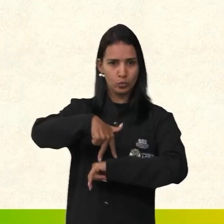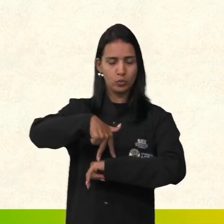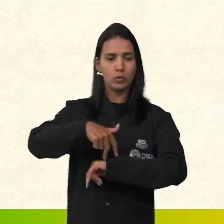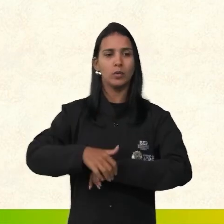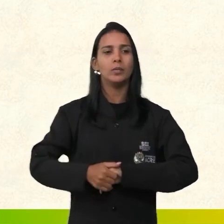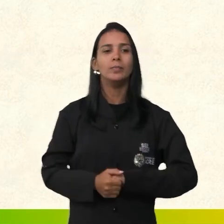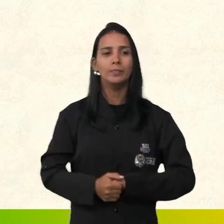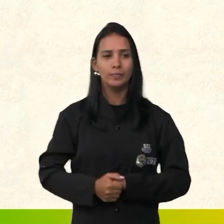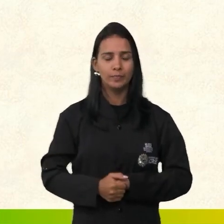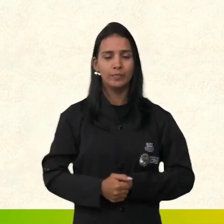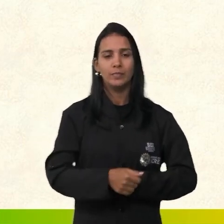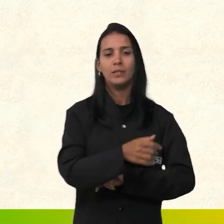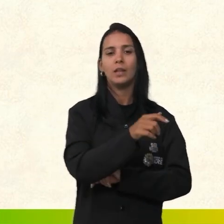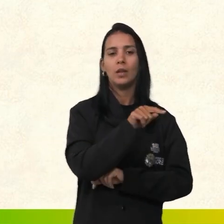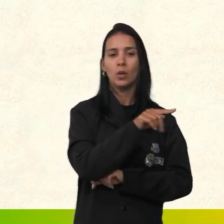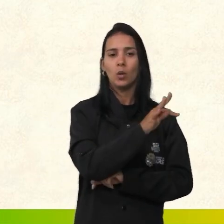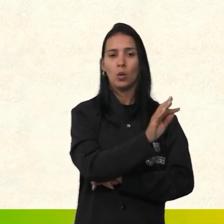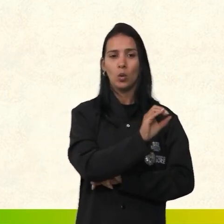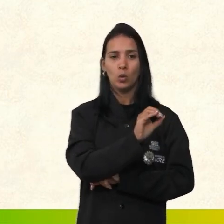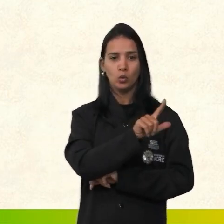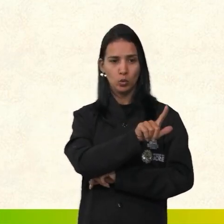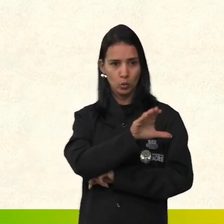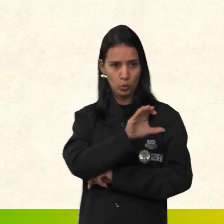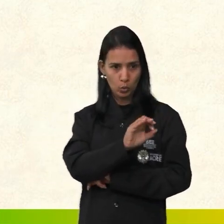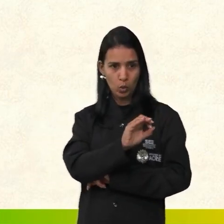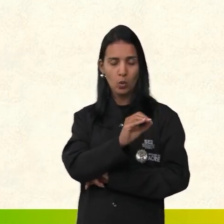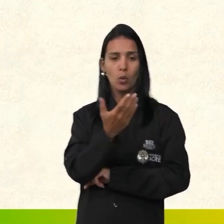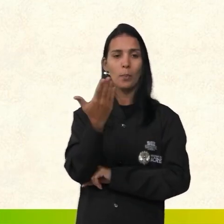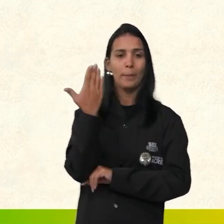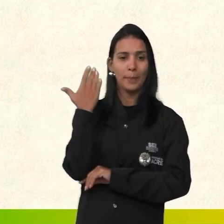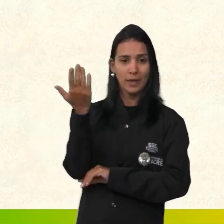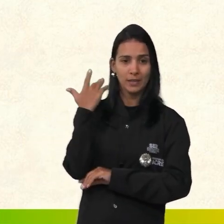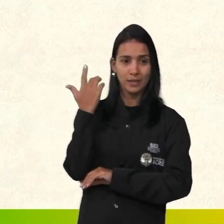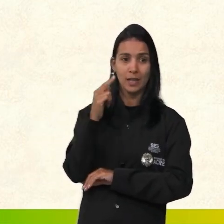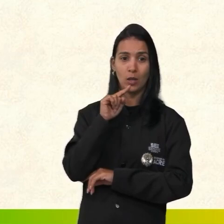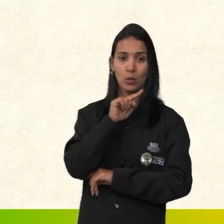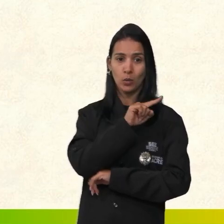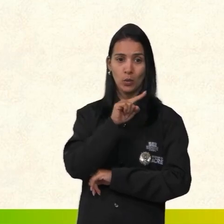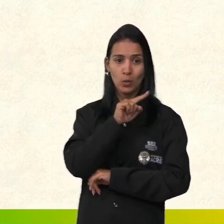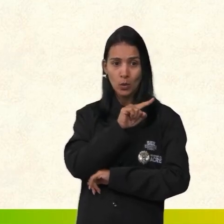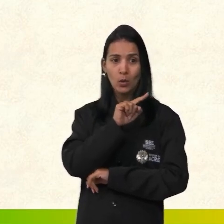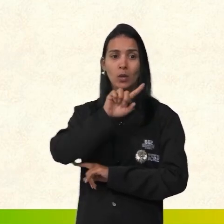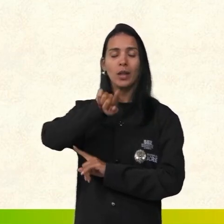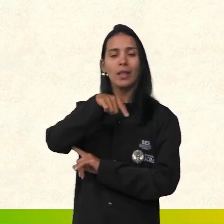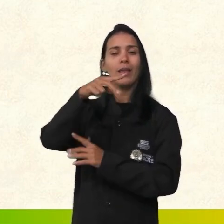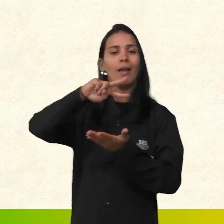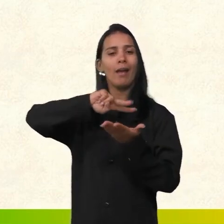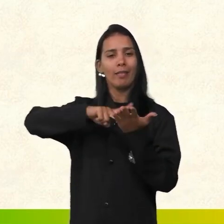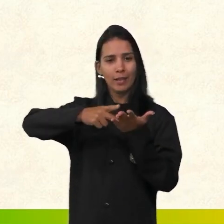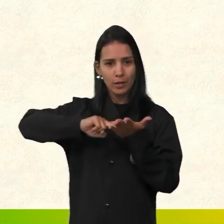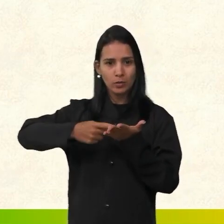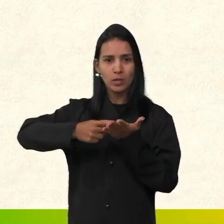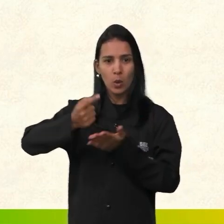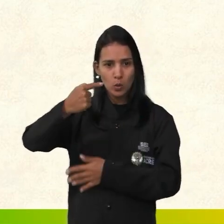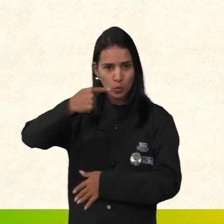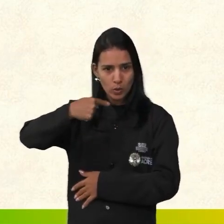Nós temos o to go, no passado ele fica went, e a tradução é ir.